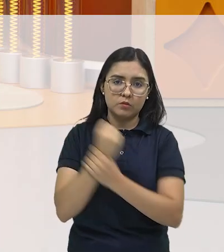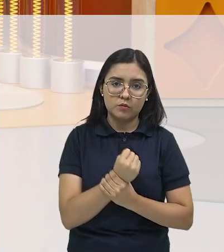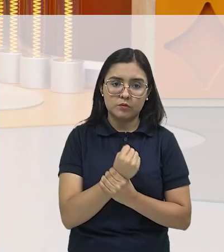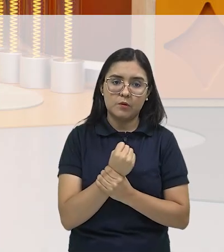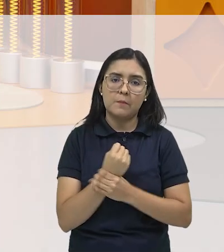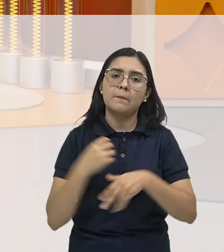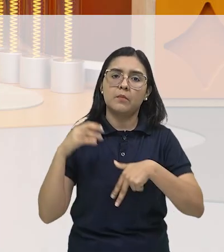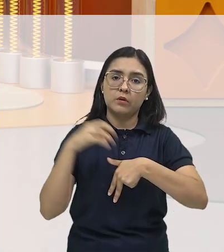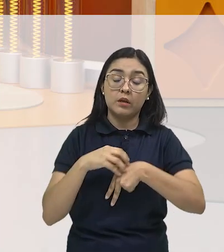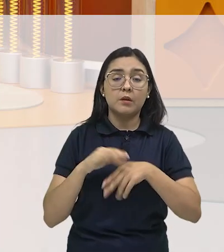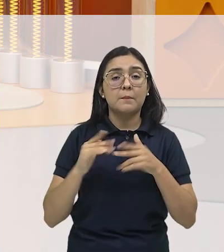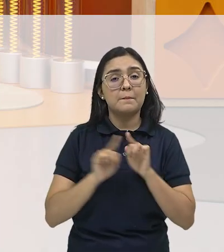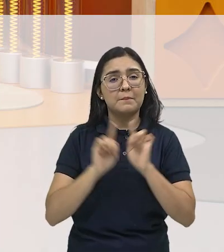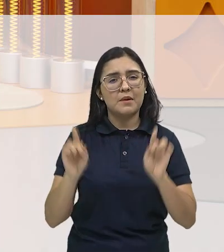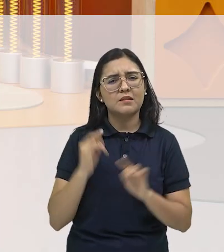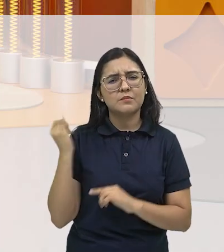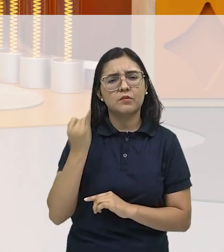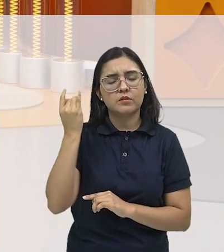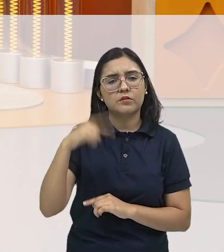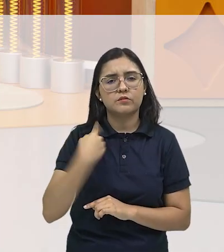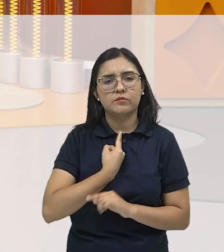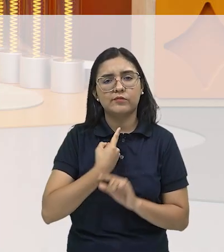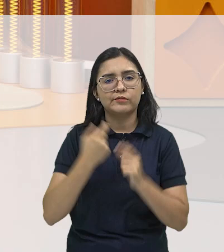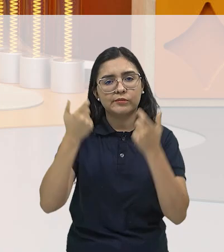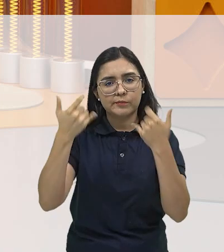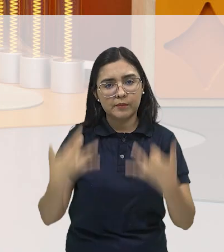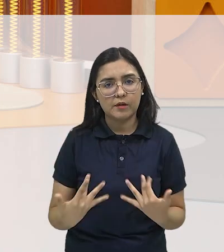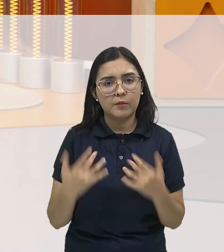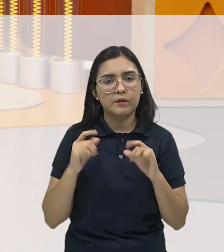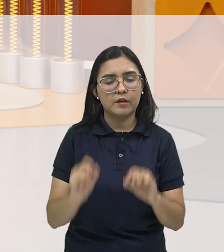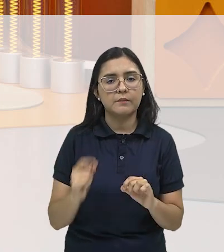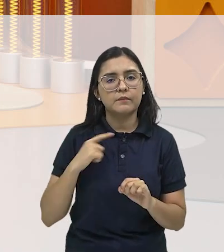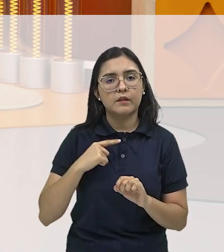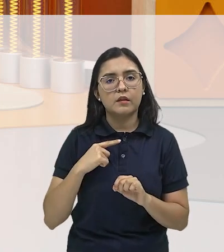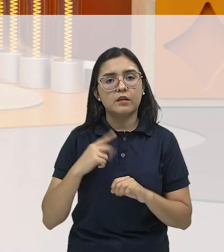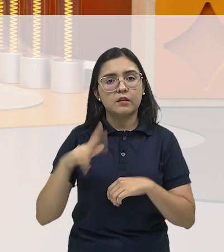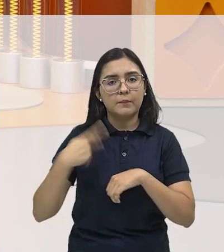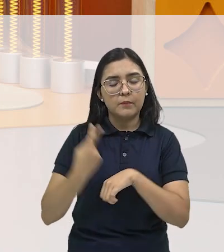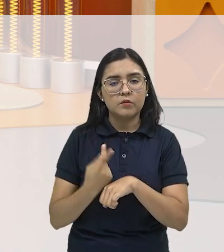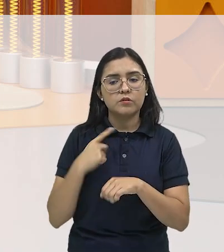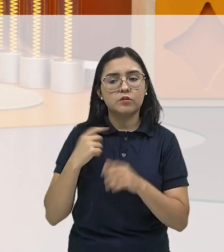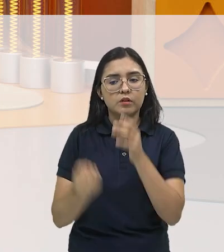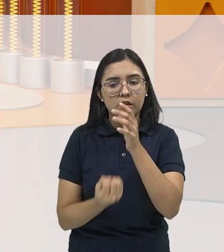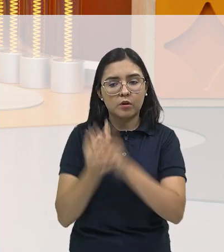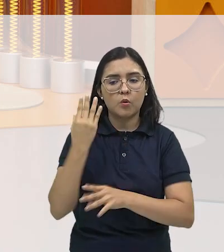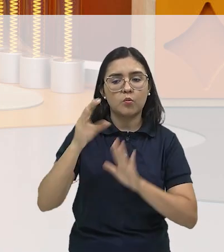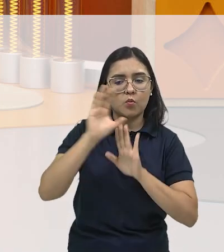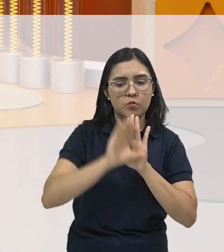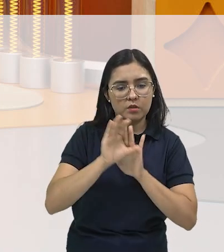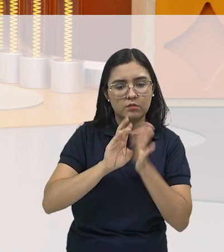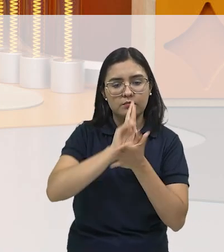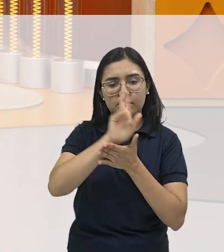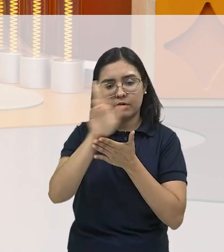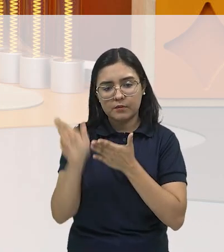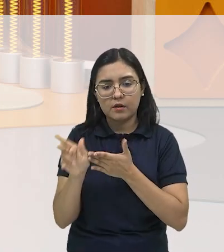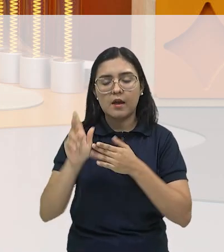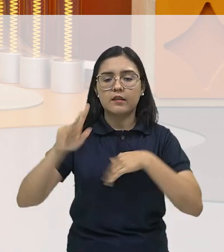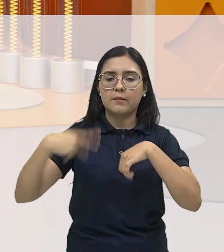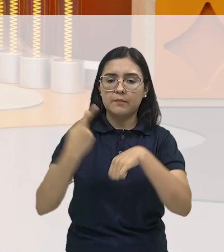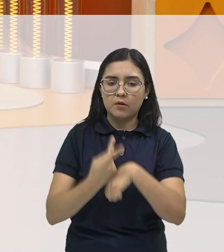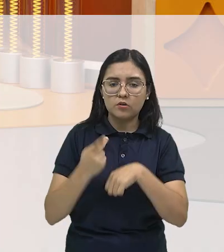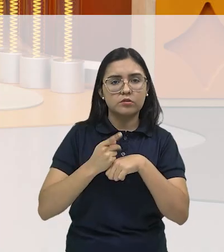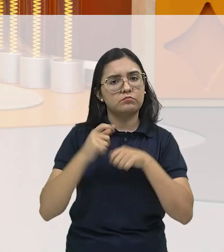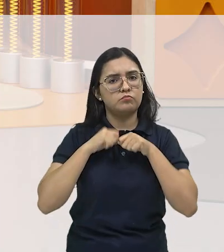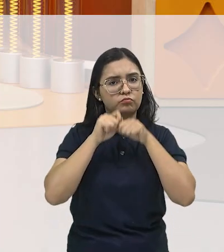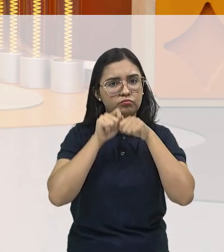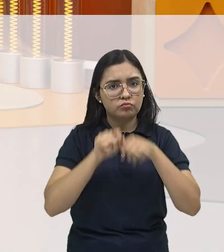Mas é importante também a gente ressaltar que é a partir do surgimento desses conceitos e na medida que eles vão se espalhando